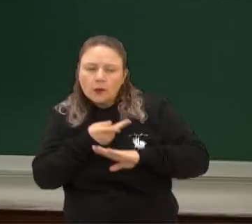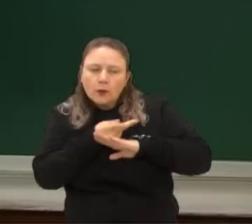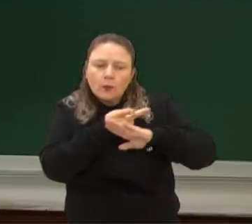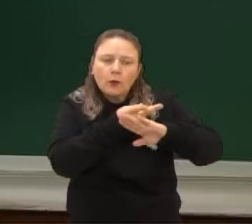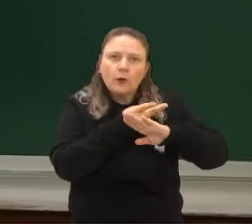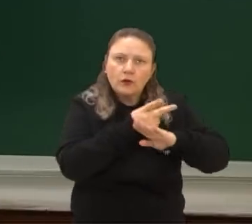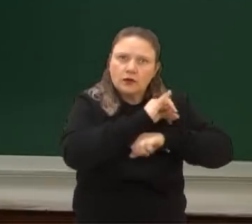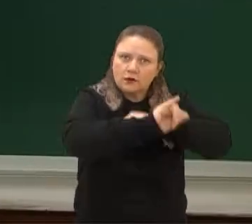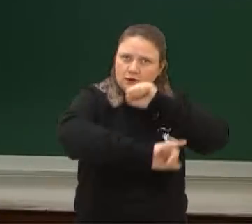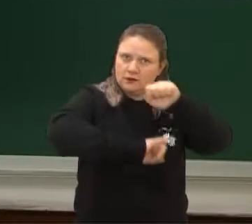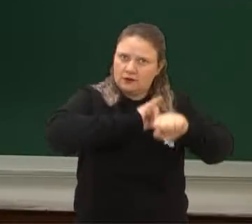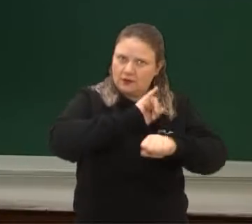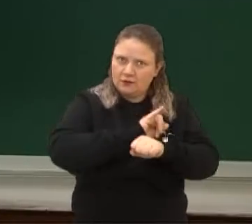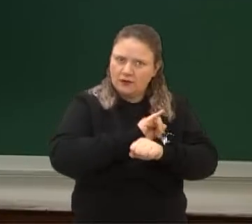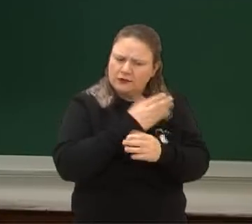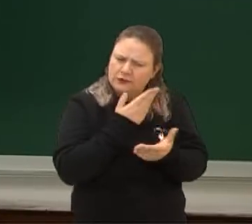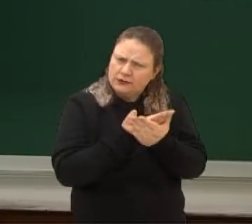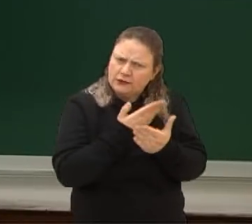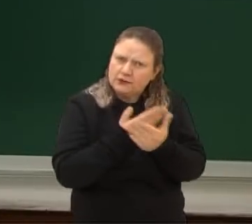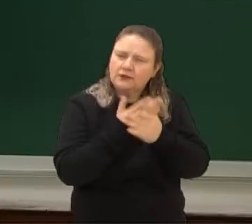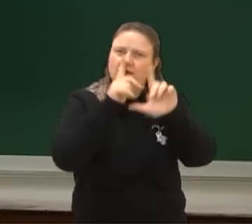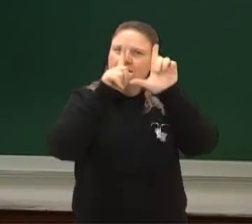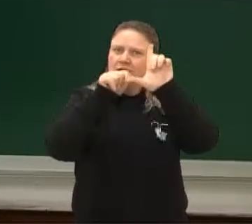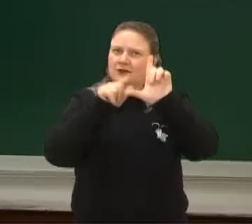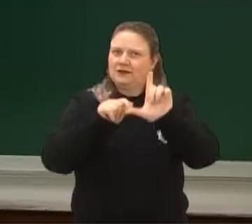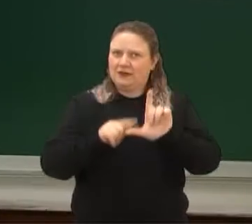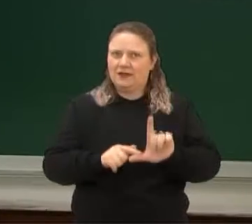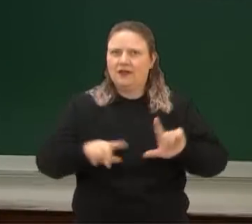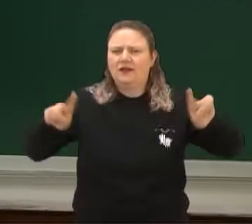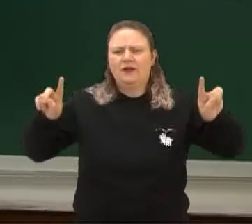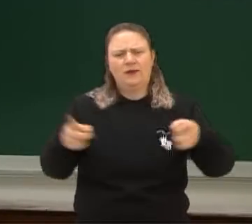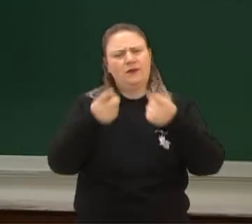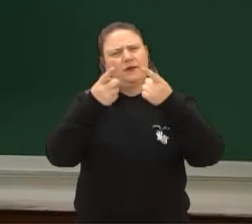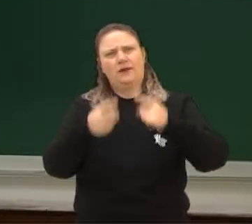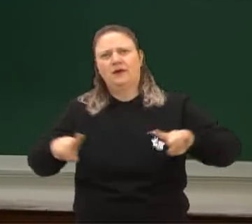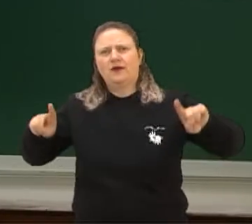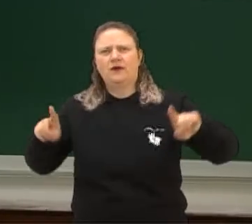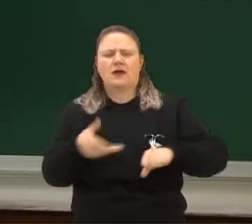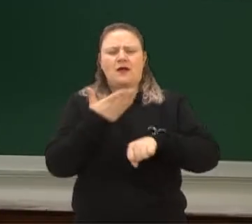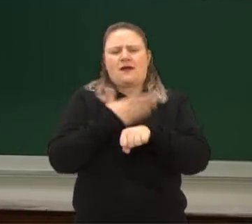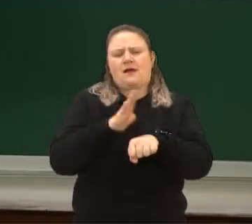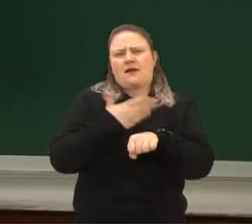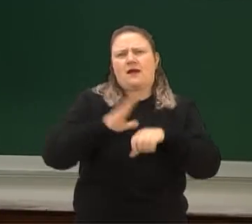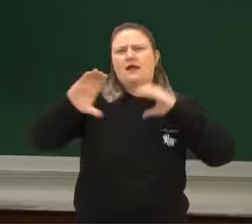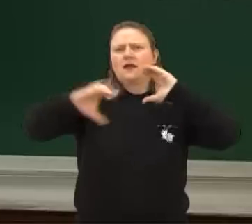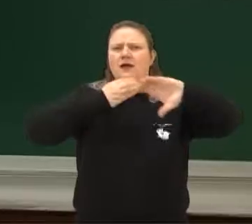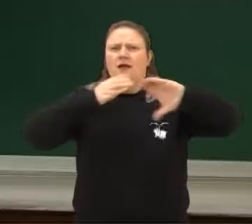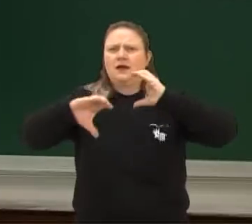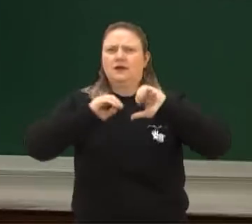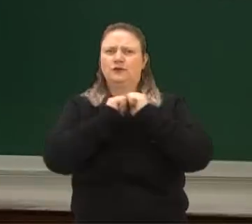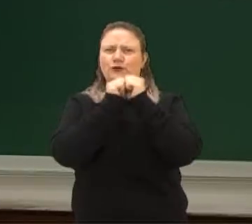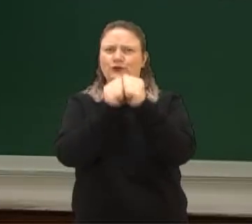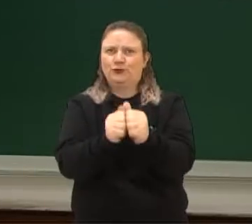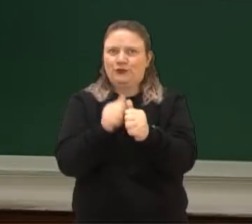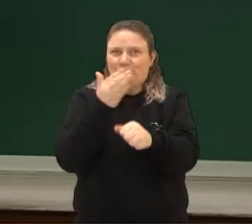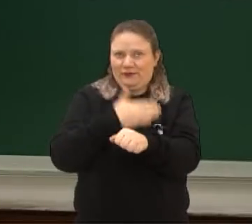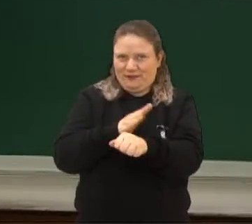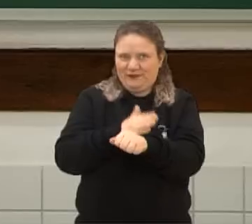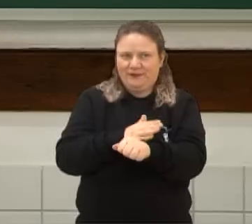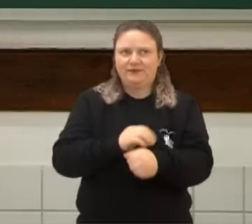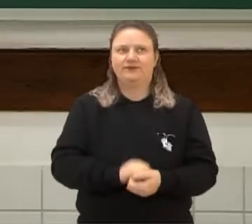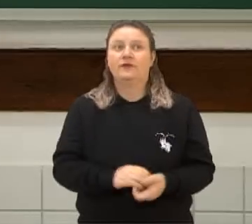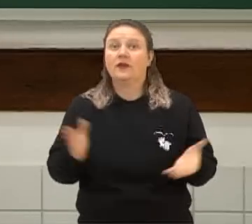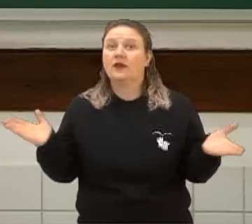na internet e estude com a letra, ouça, cante junto, pratique. Hoje, então,